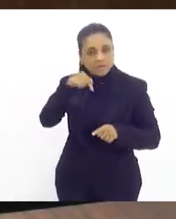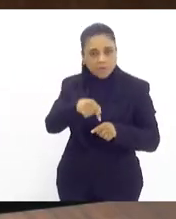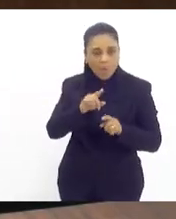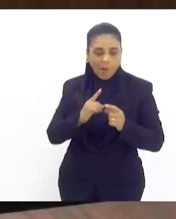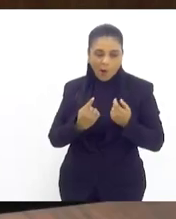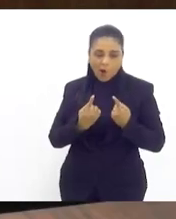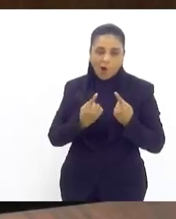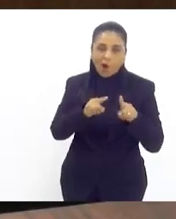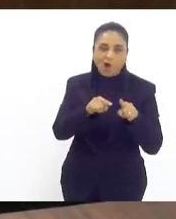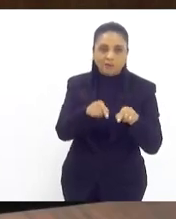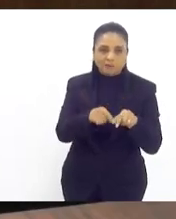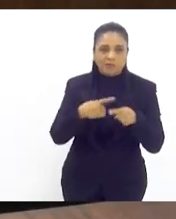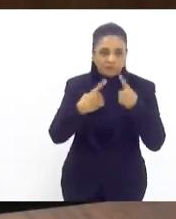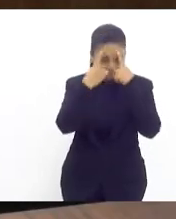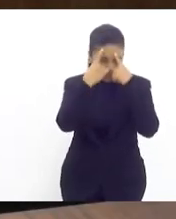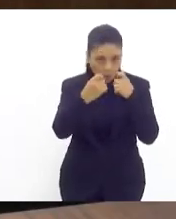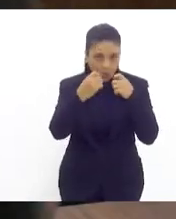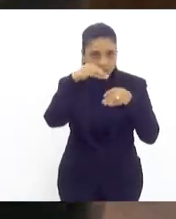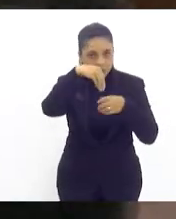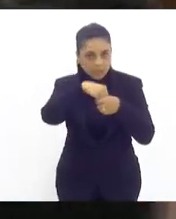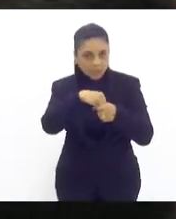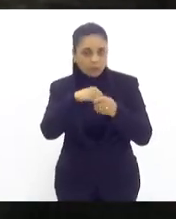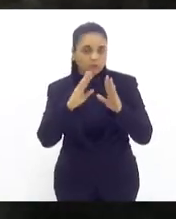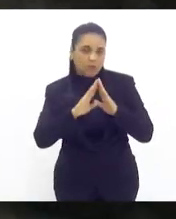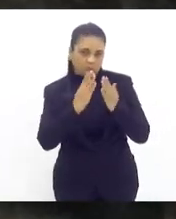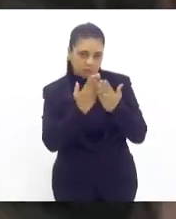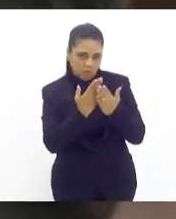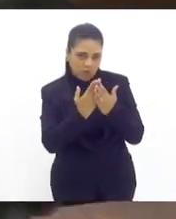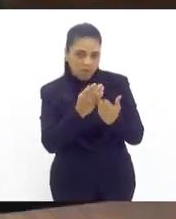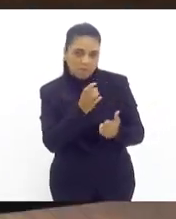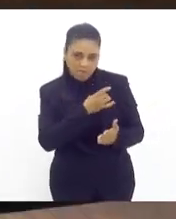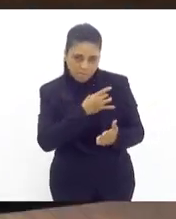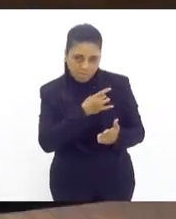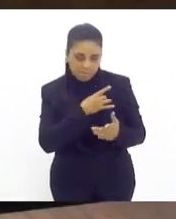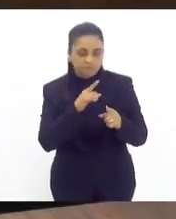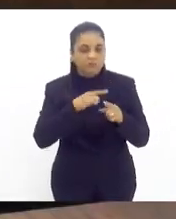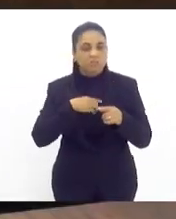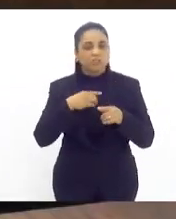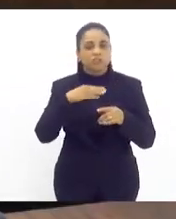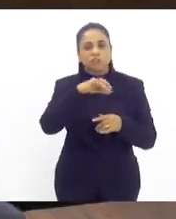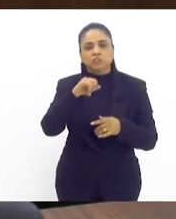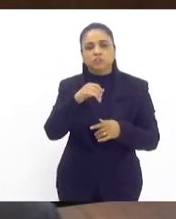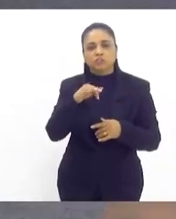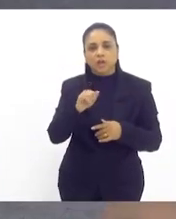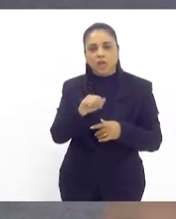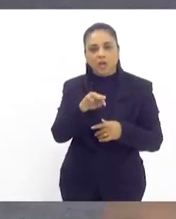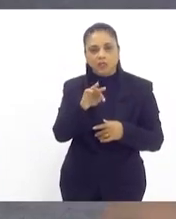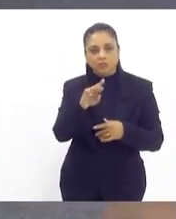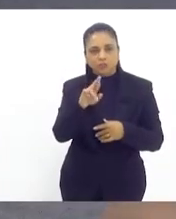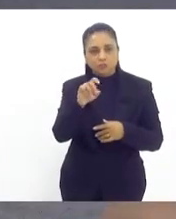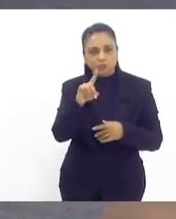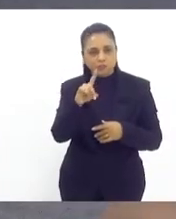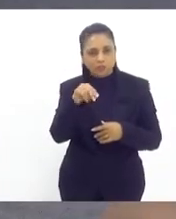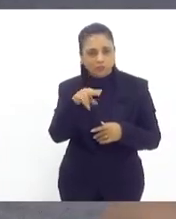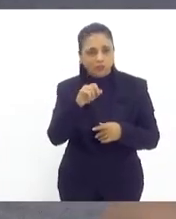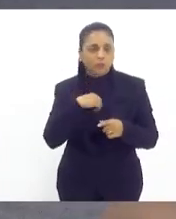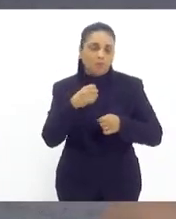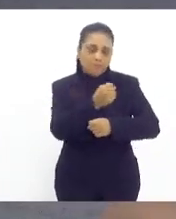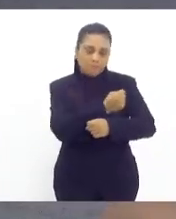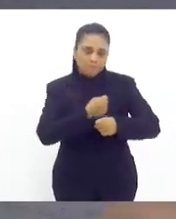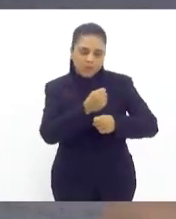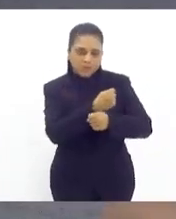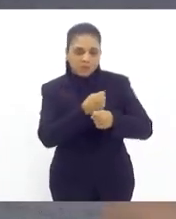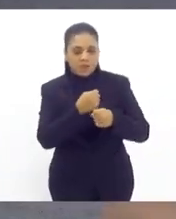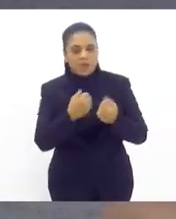combater essa onda de terror medo e violência nas nossas escolas jardineiro servente merendeiras e pessoal de apoio